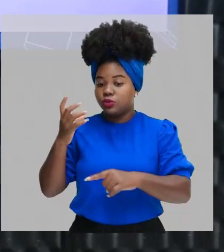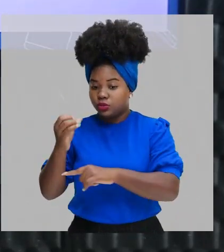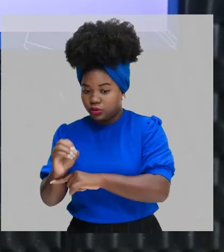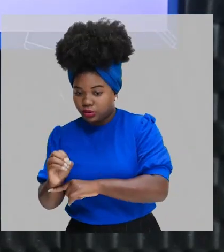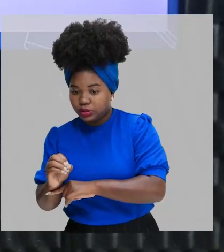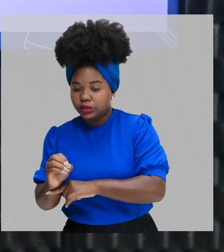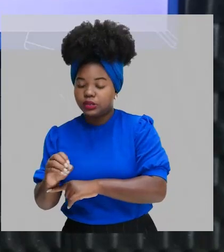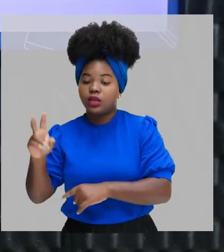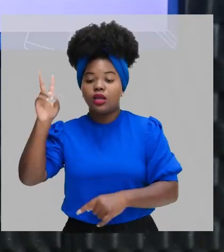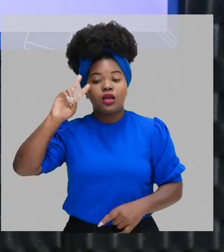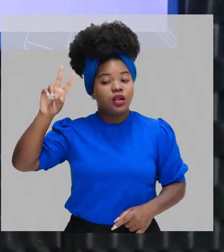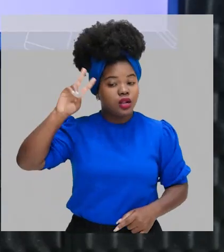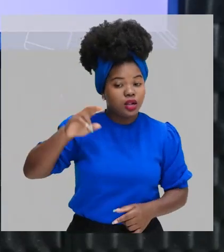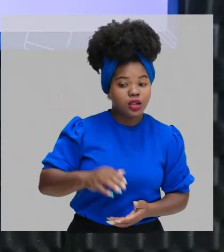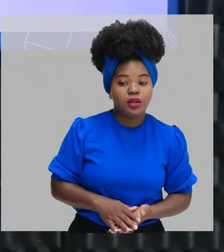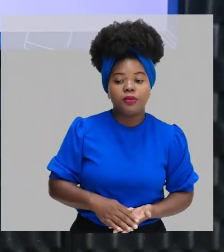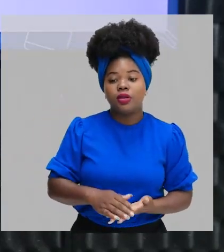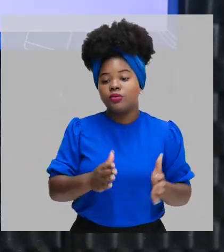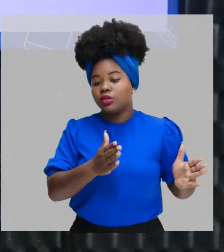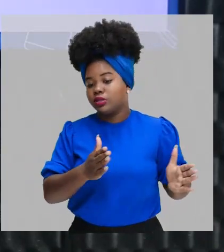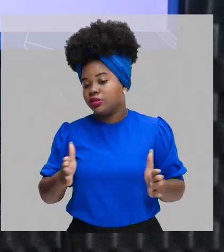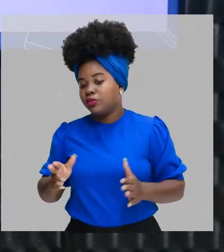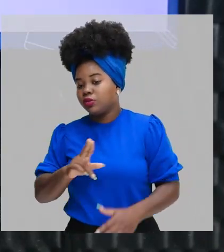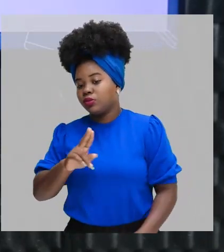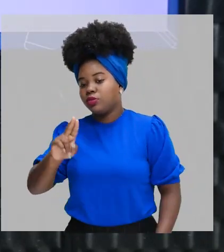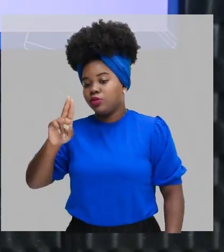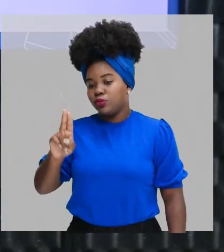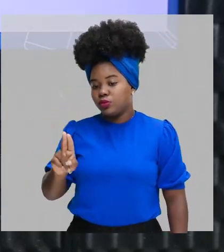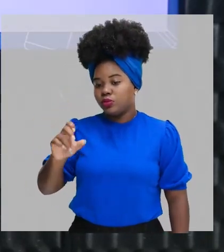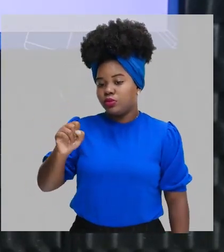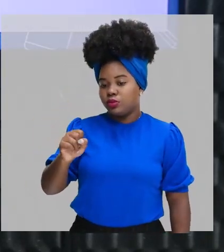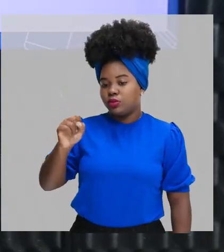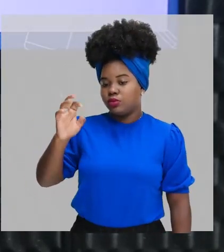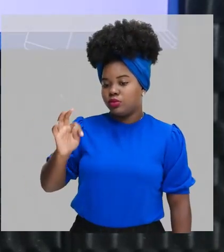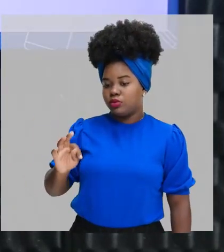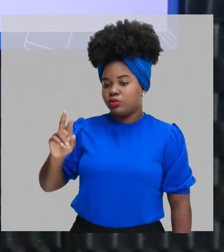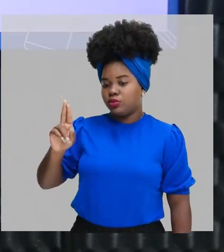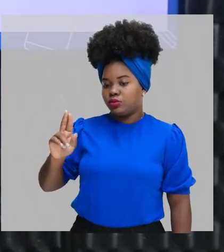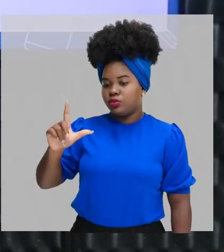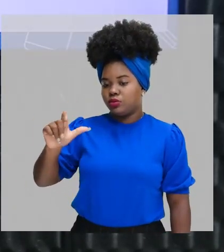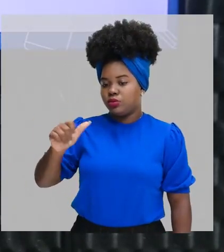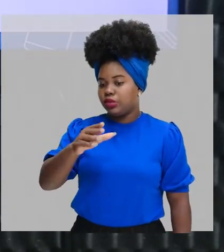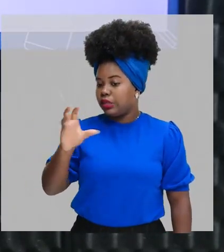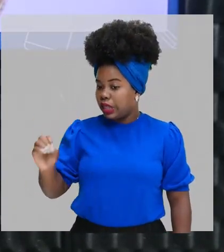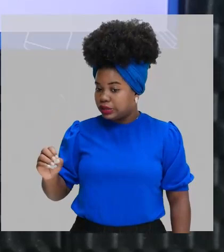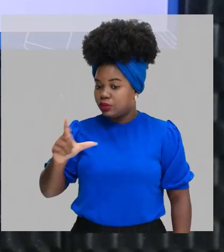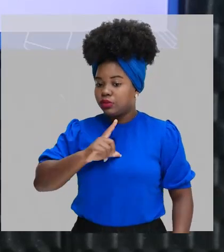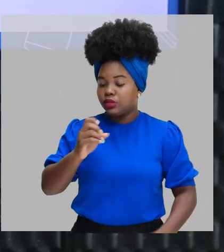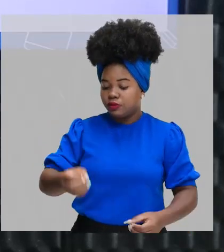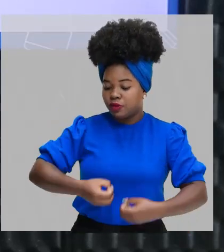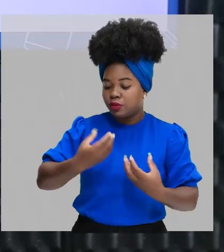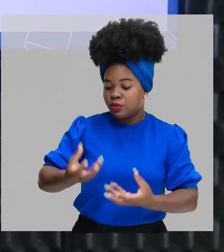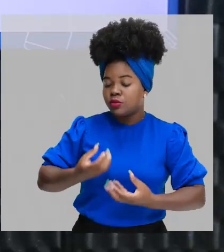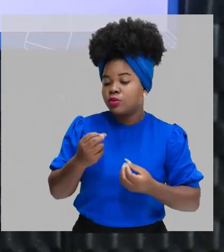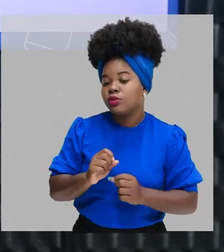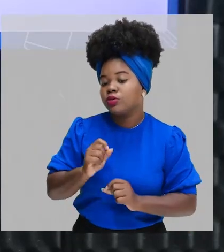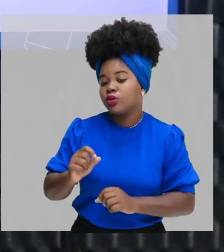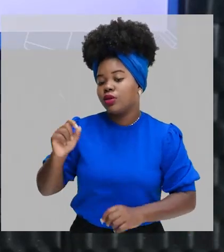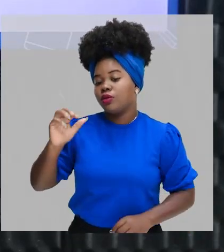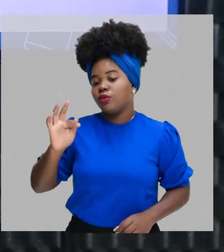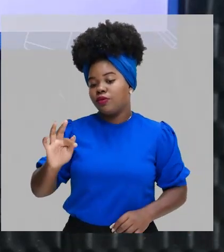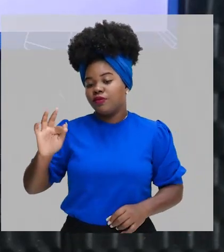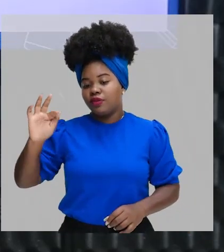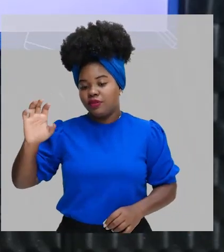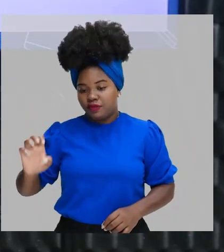processo chamamos de ustulação, e vai produzir o óxido de ferro mais o dióxido de